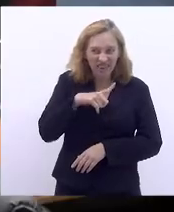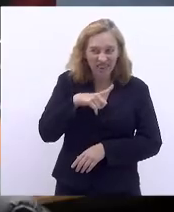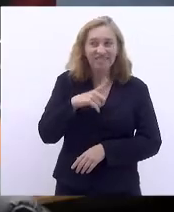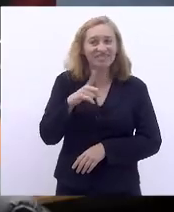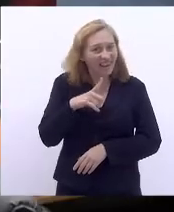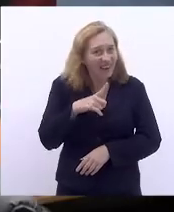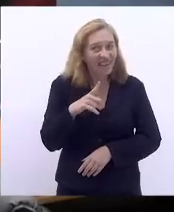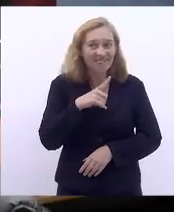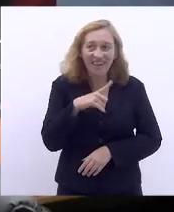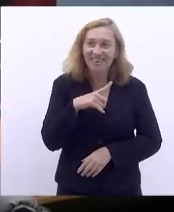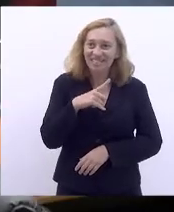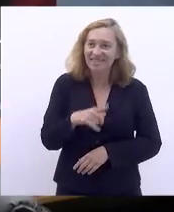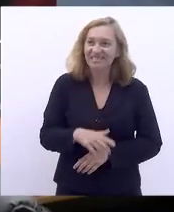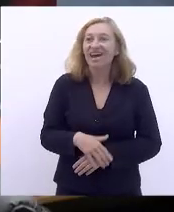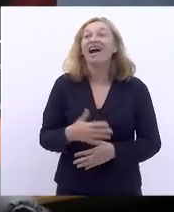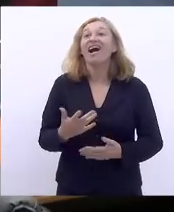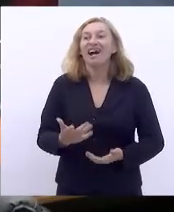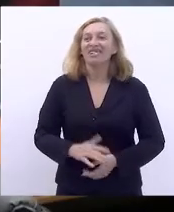Tem?